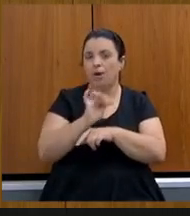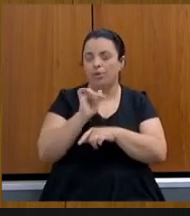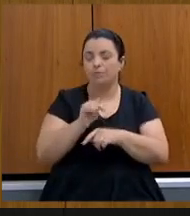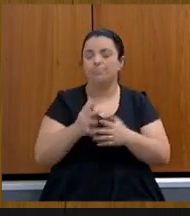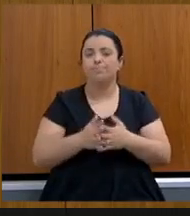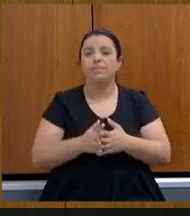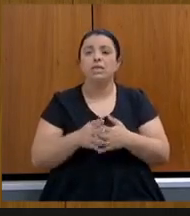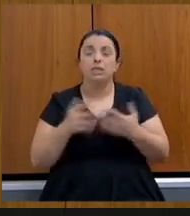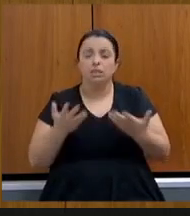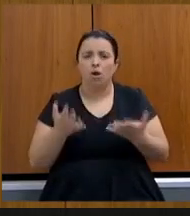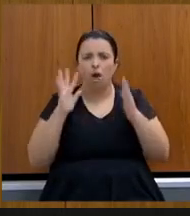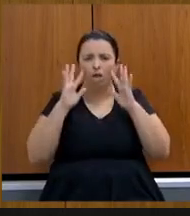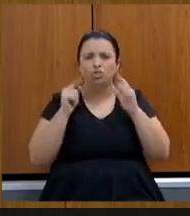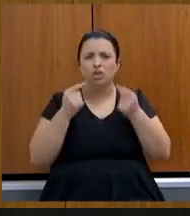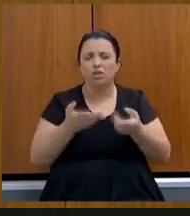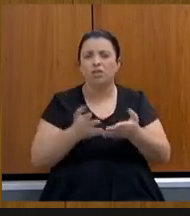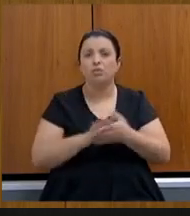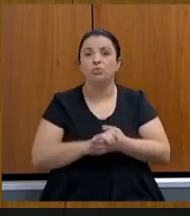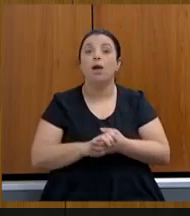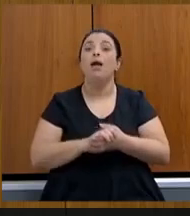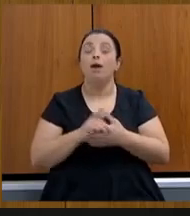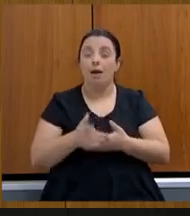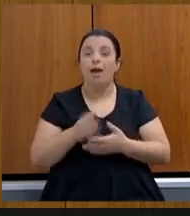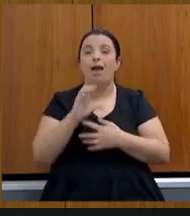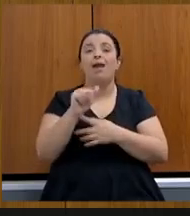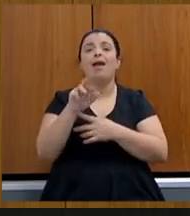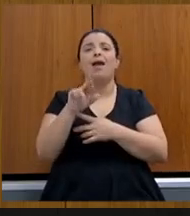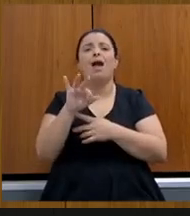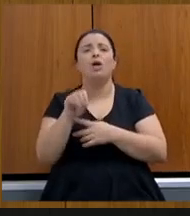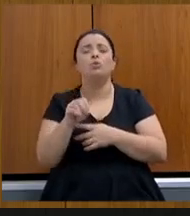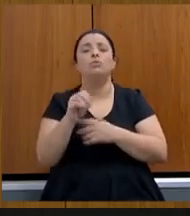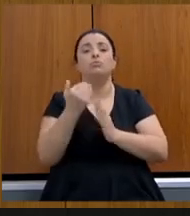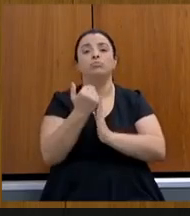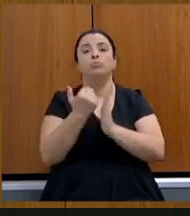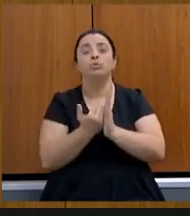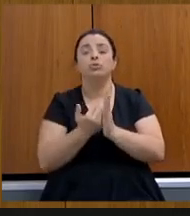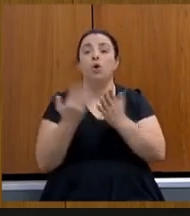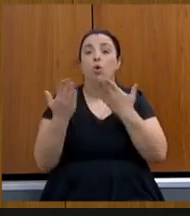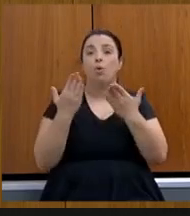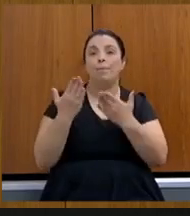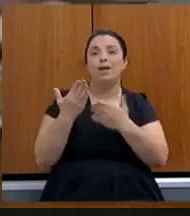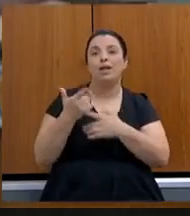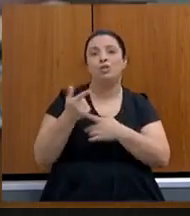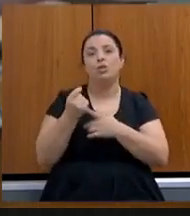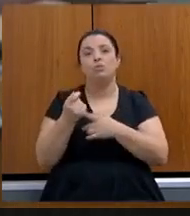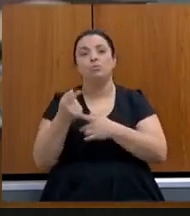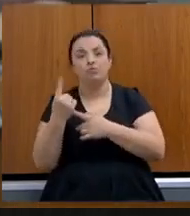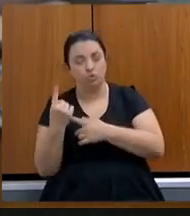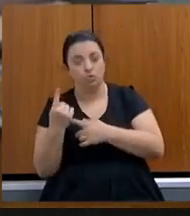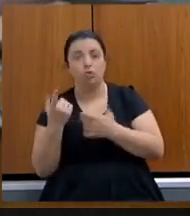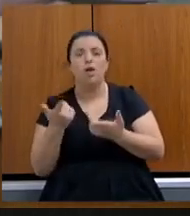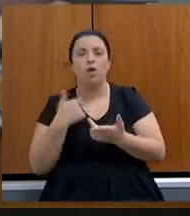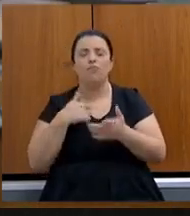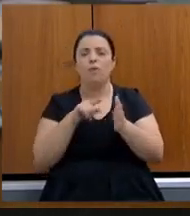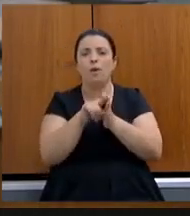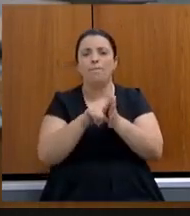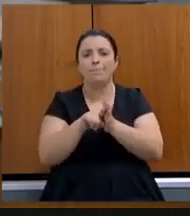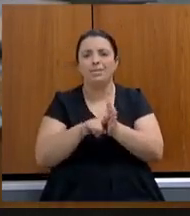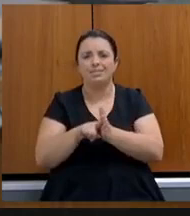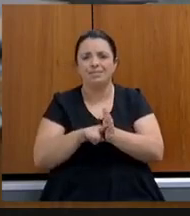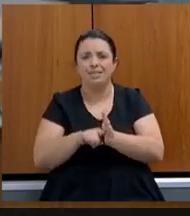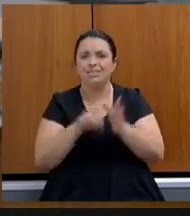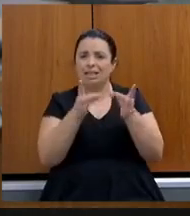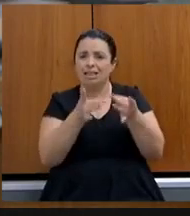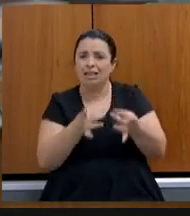é sobre a diminuição dos cargos em relação à 21 eu também vou fazer uma pesquisa pormenorizada e